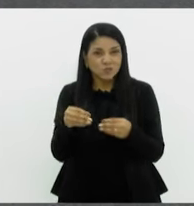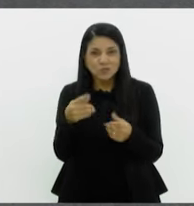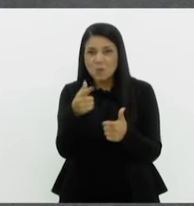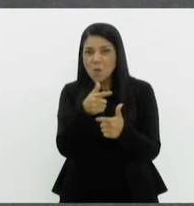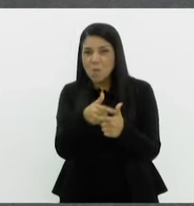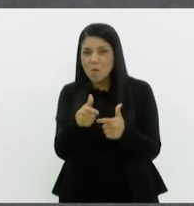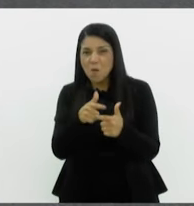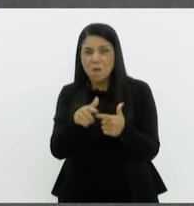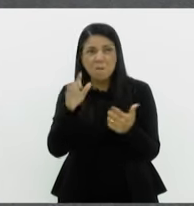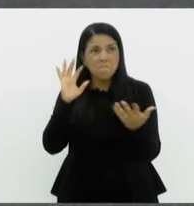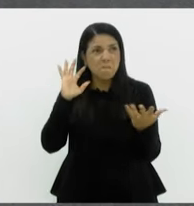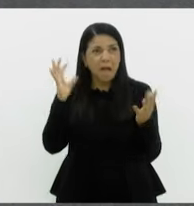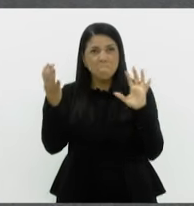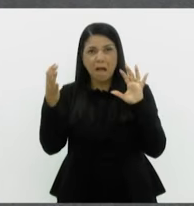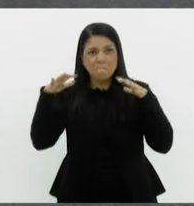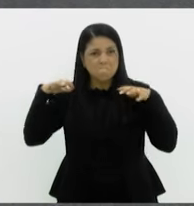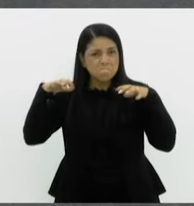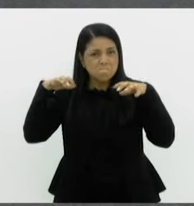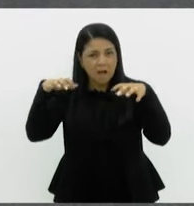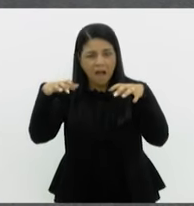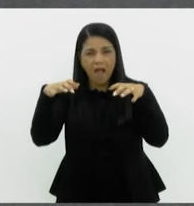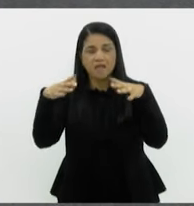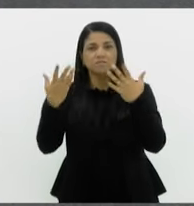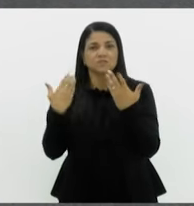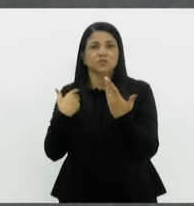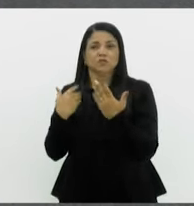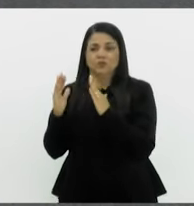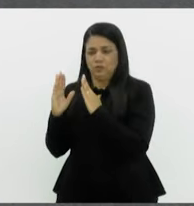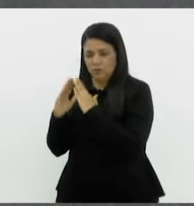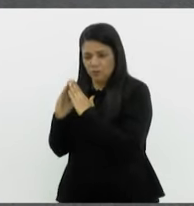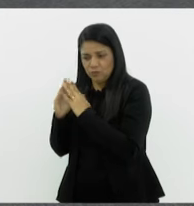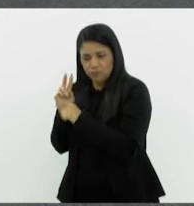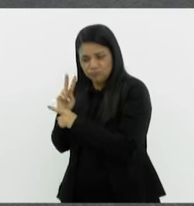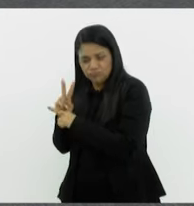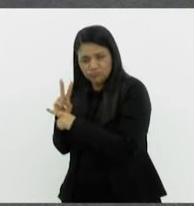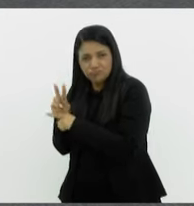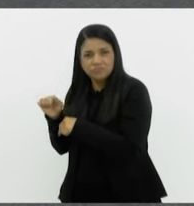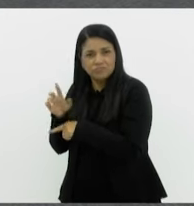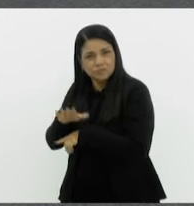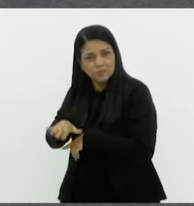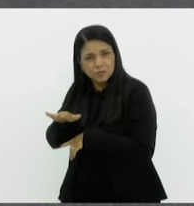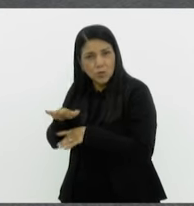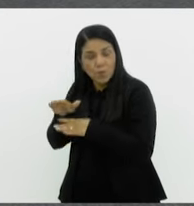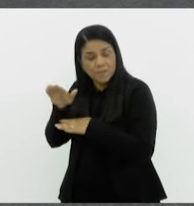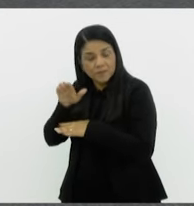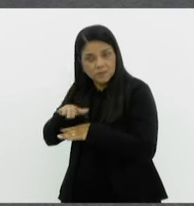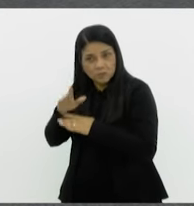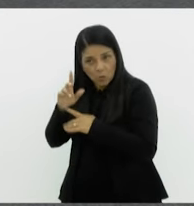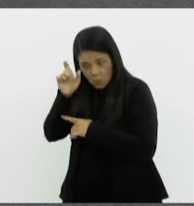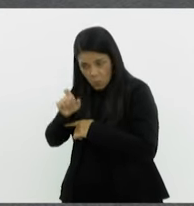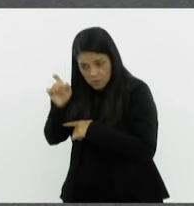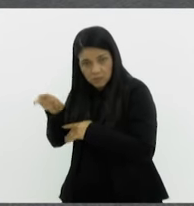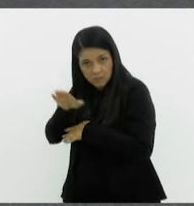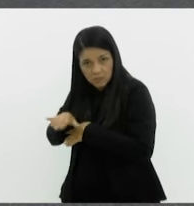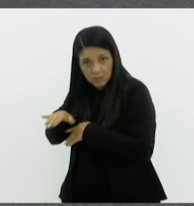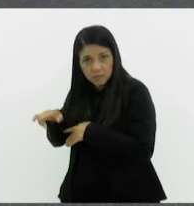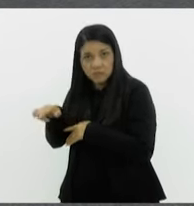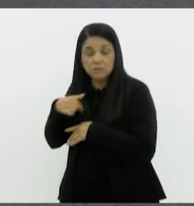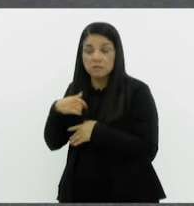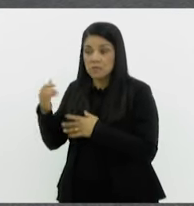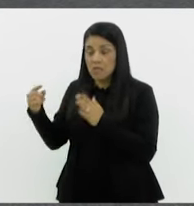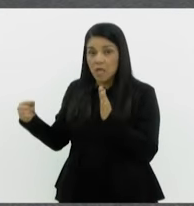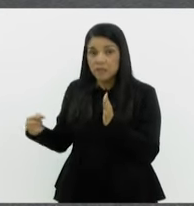calamidade climática, dos abrigos estarem lotados. A gente está recebendo várias denúncias de